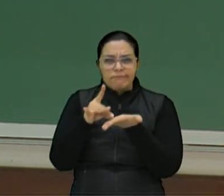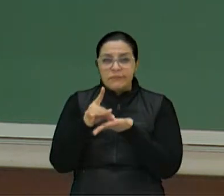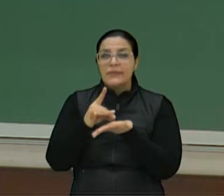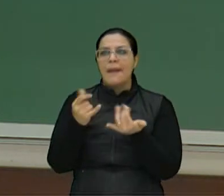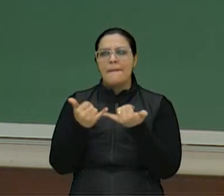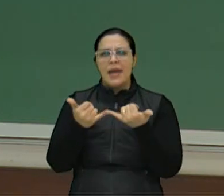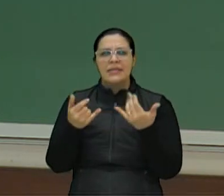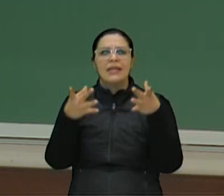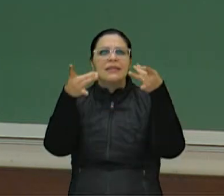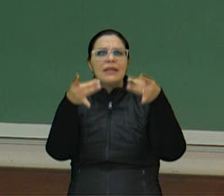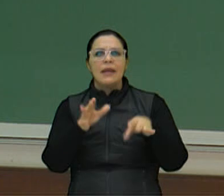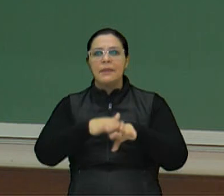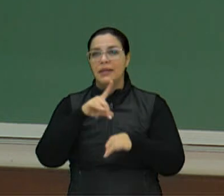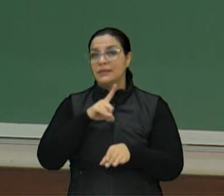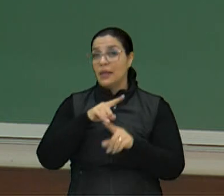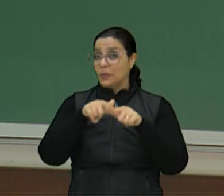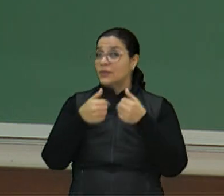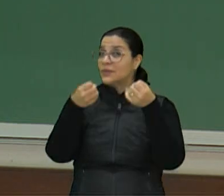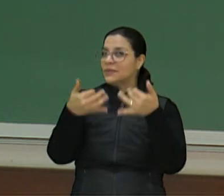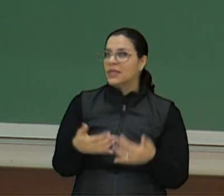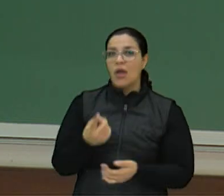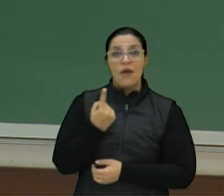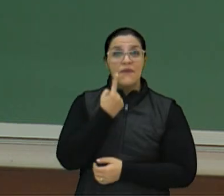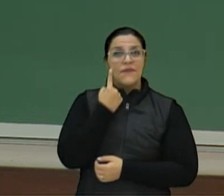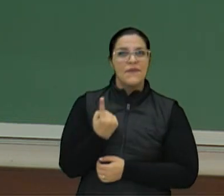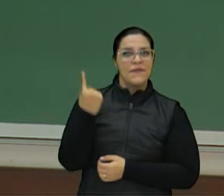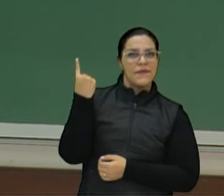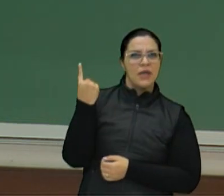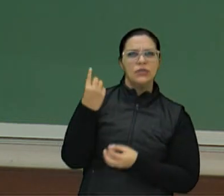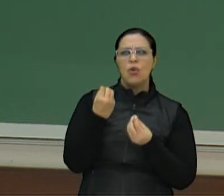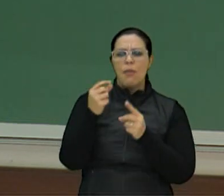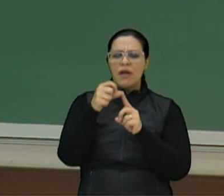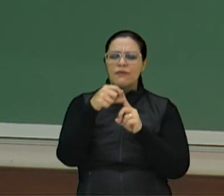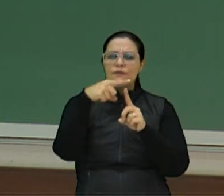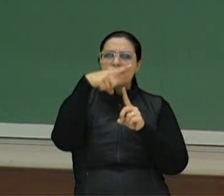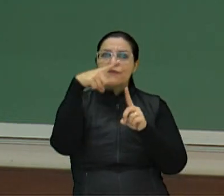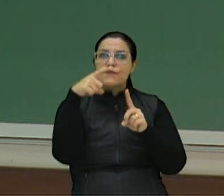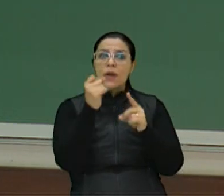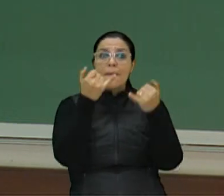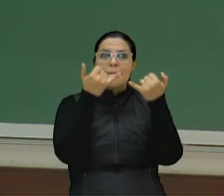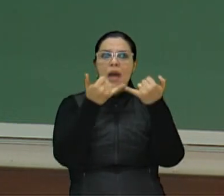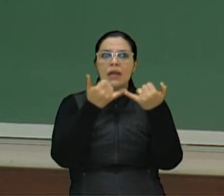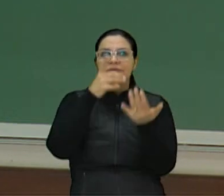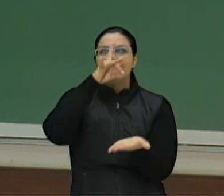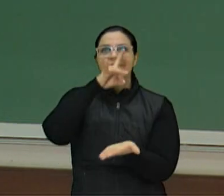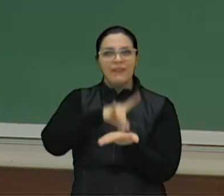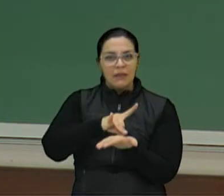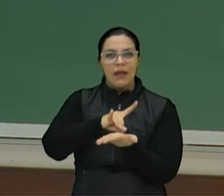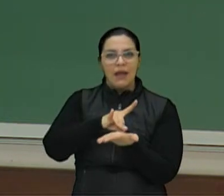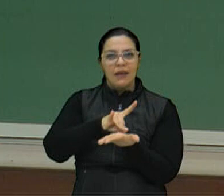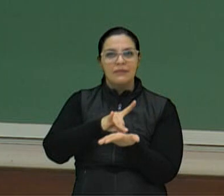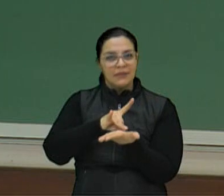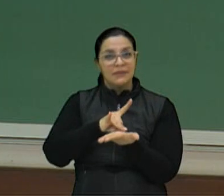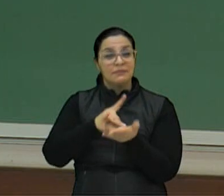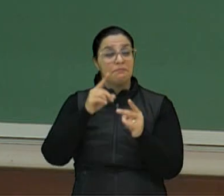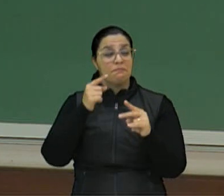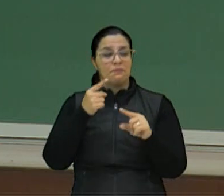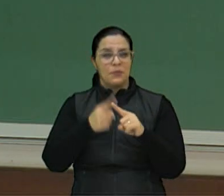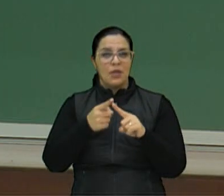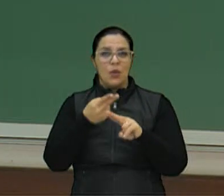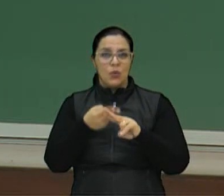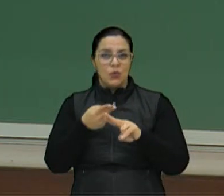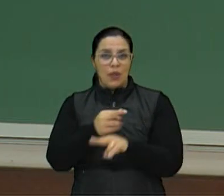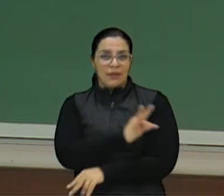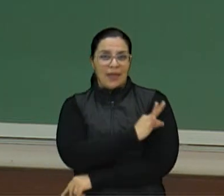ficar mais definido, que é o que eu comentei. Observe quantos detalhes da folha nós podemos observar com essa técnica. Vamos